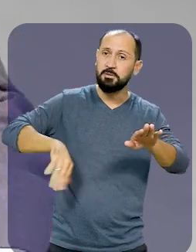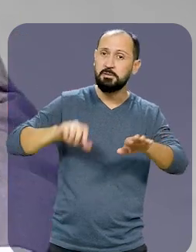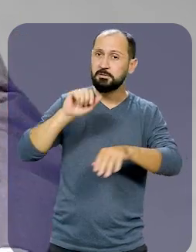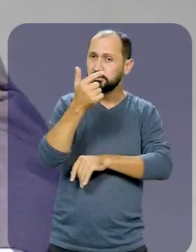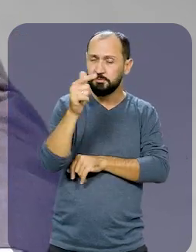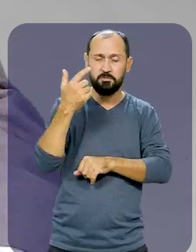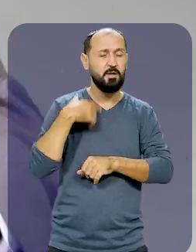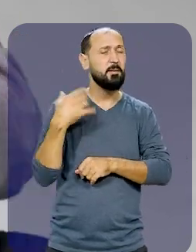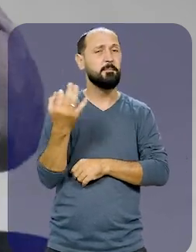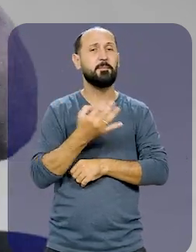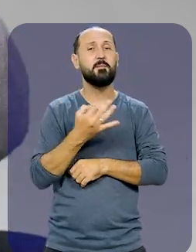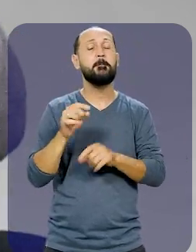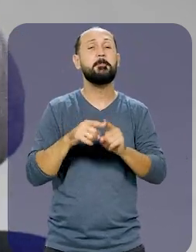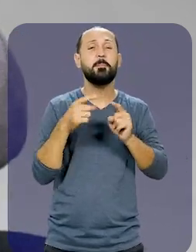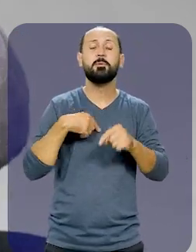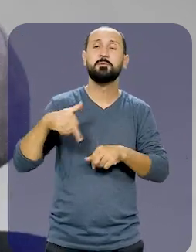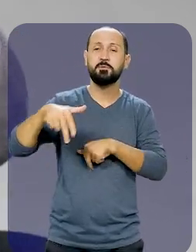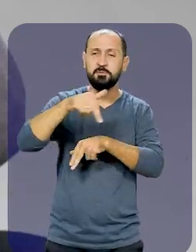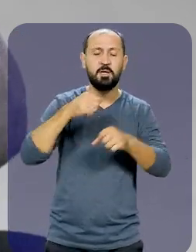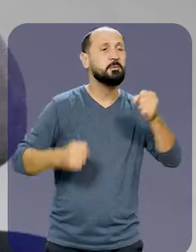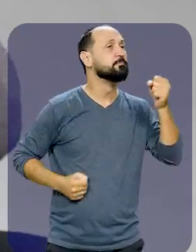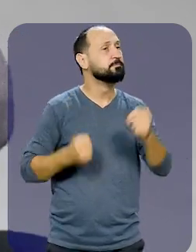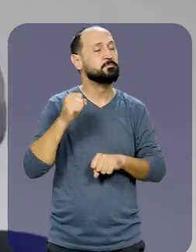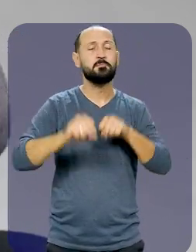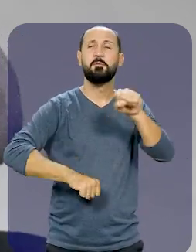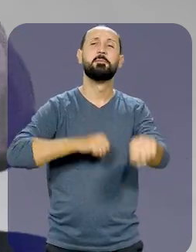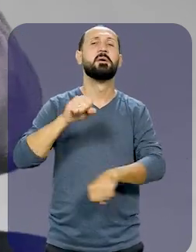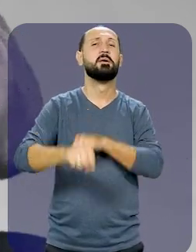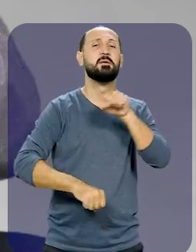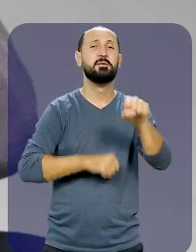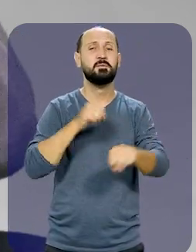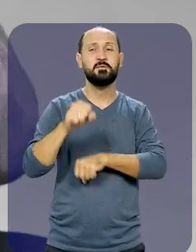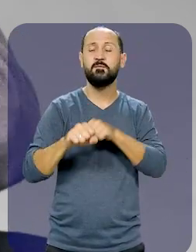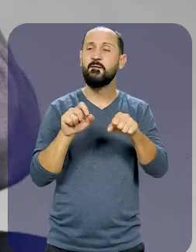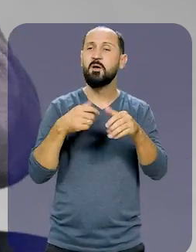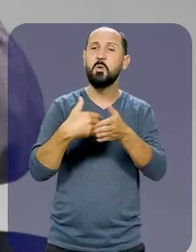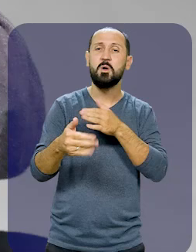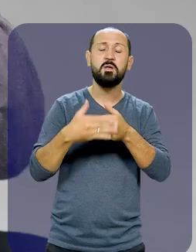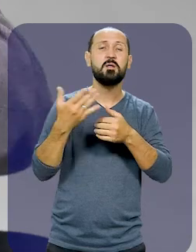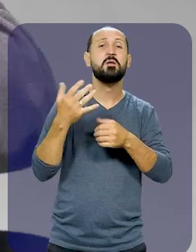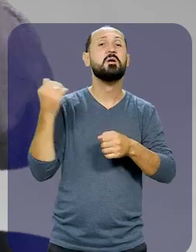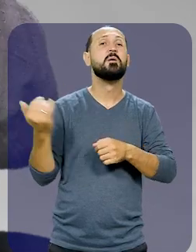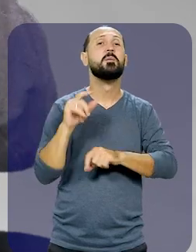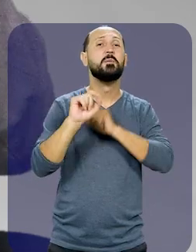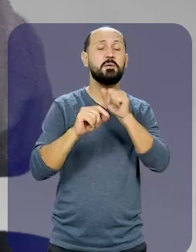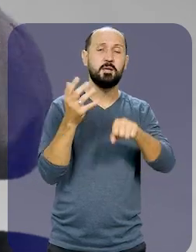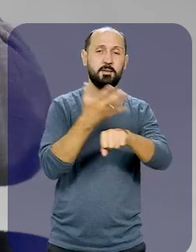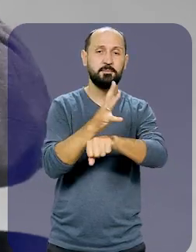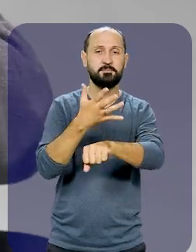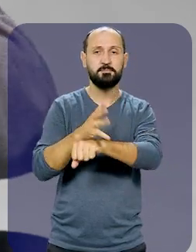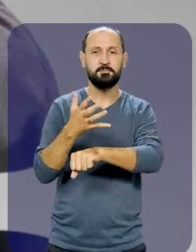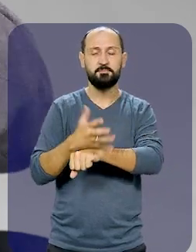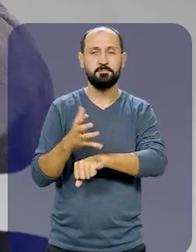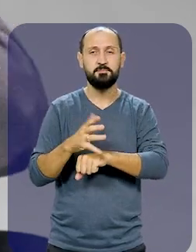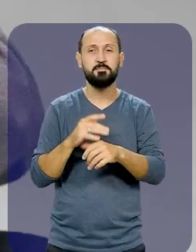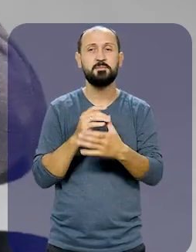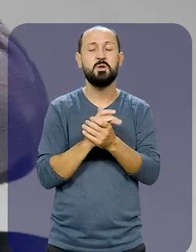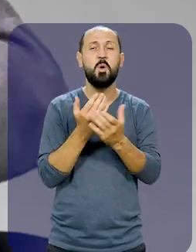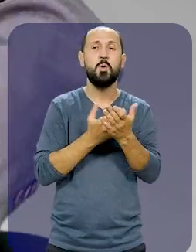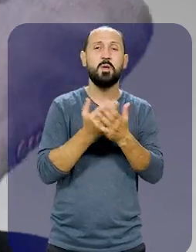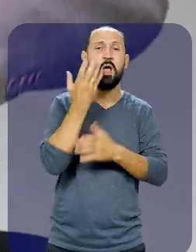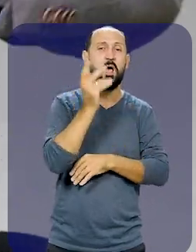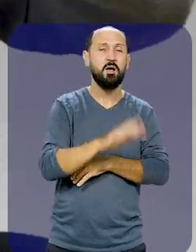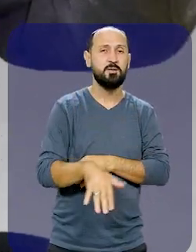tiver alergia, é excelente. Mas pode andar, correr, bicicleta, fazer o que ele quiser. O importante é atividade física